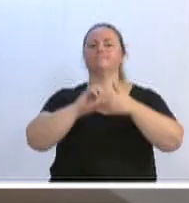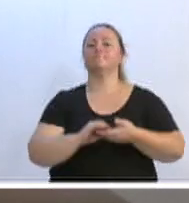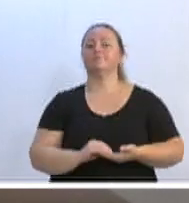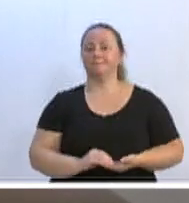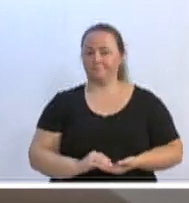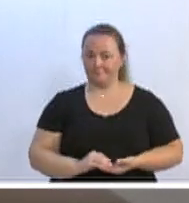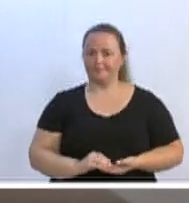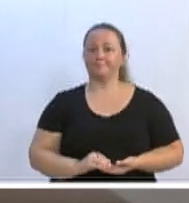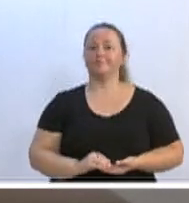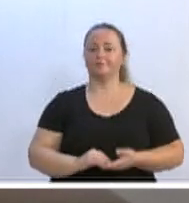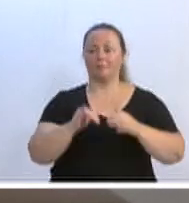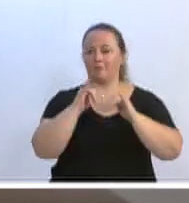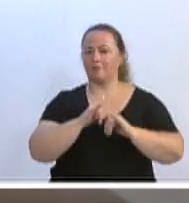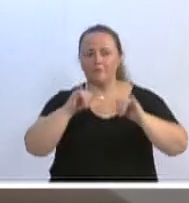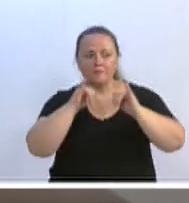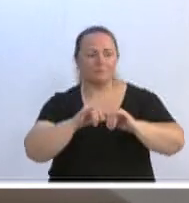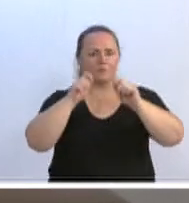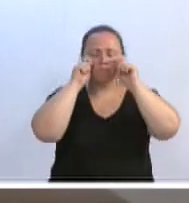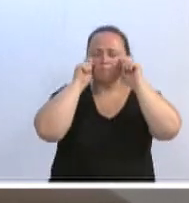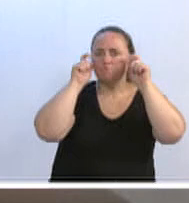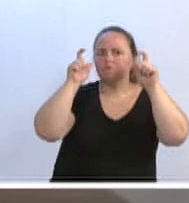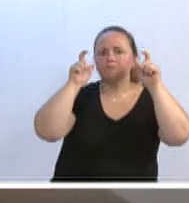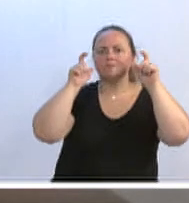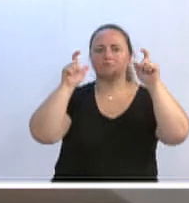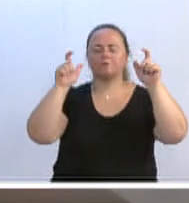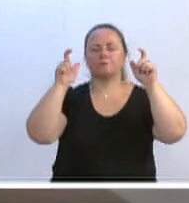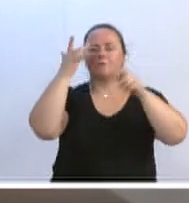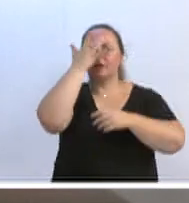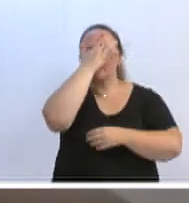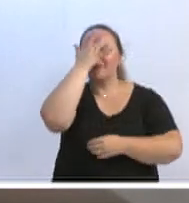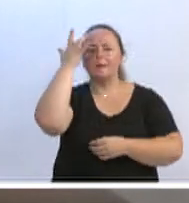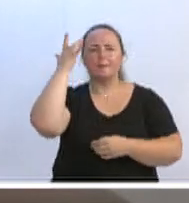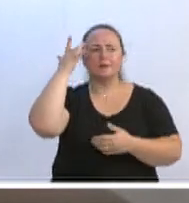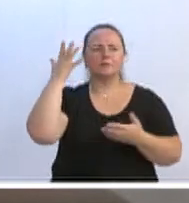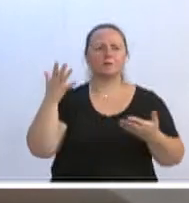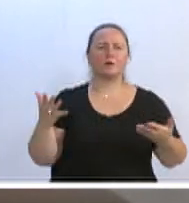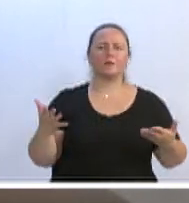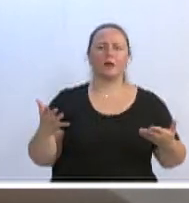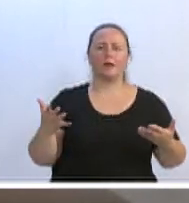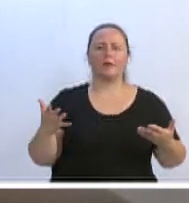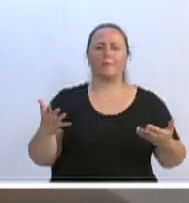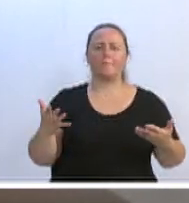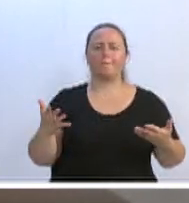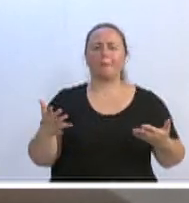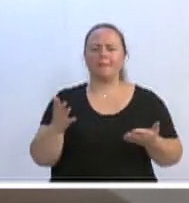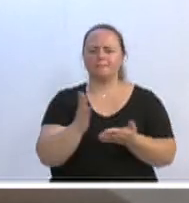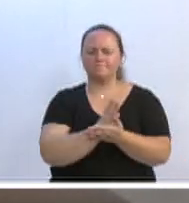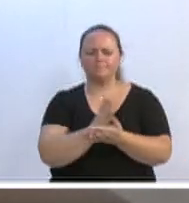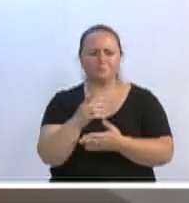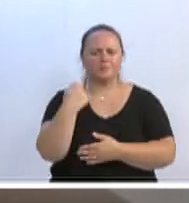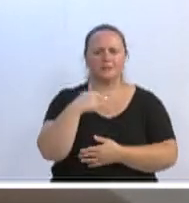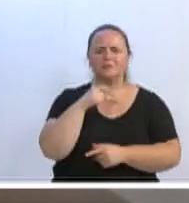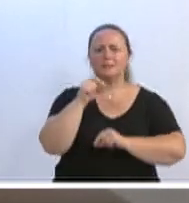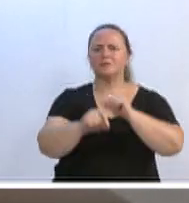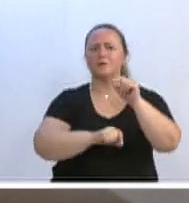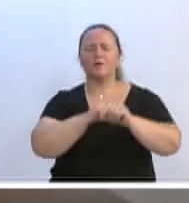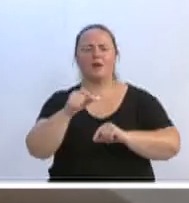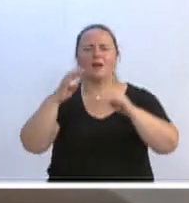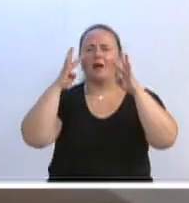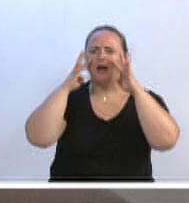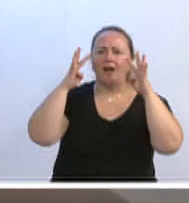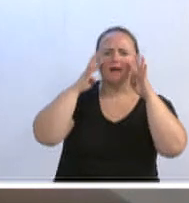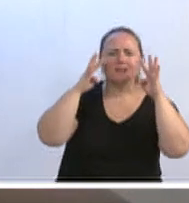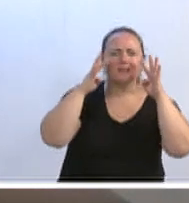Um grito de alerta para todos aqueles que precisam ouvir: o Rei vem,